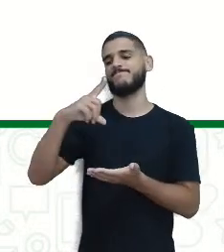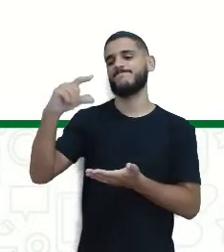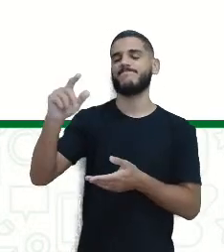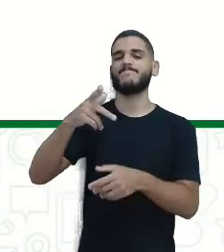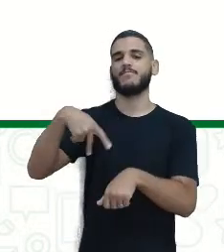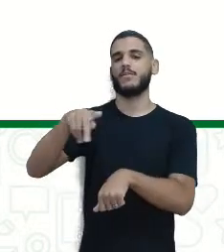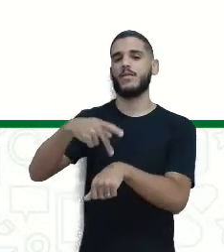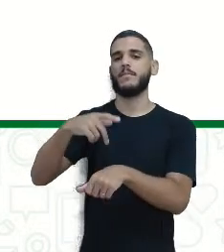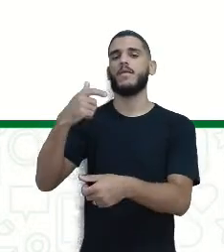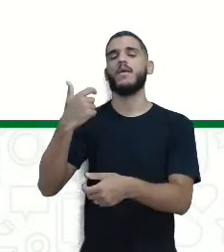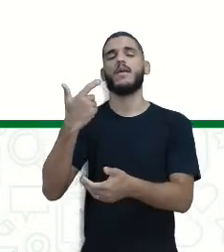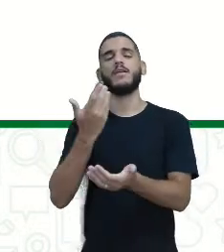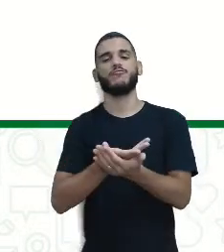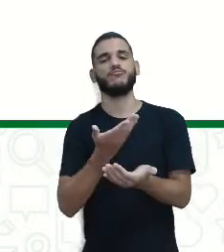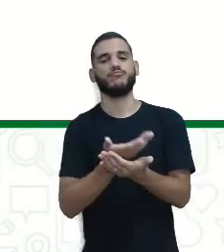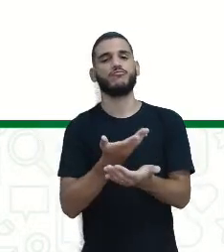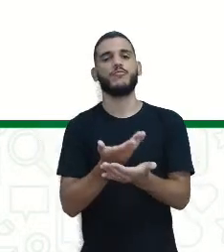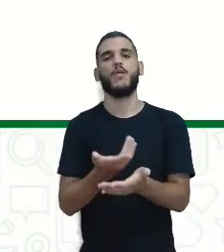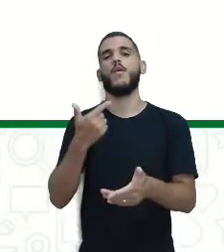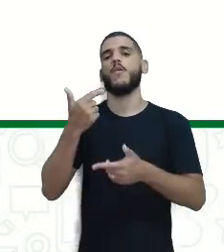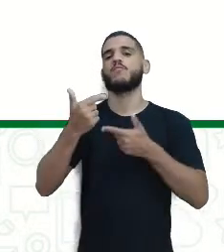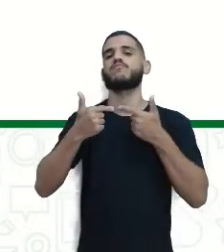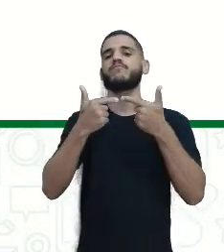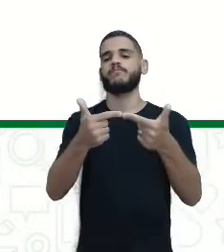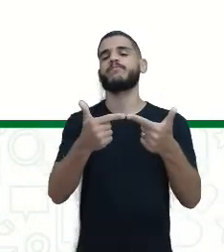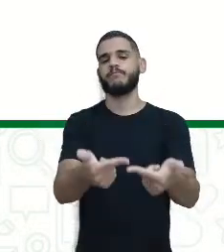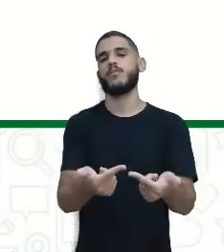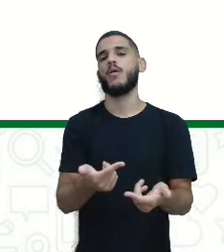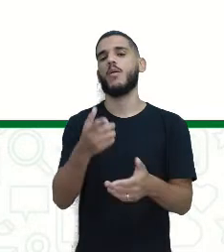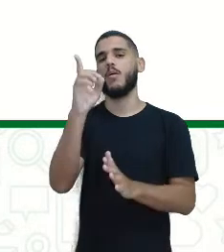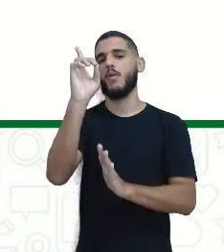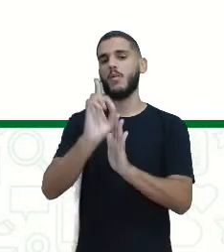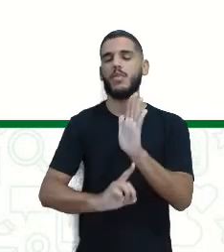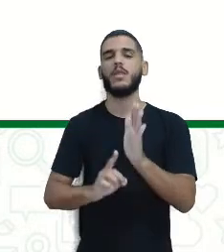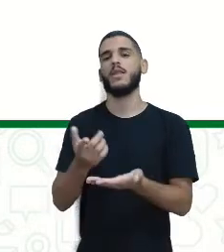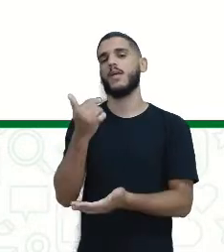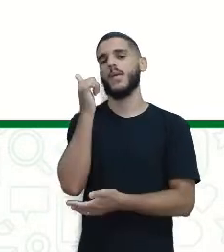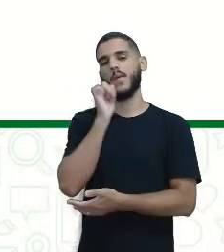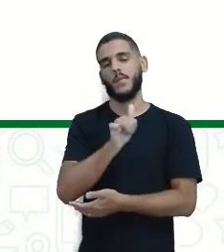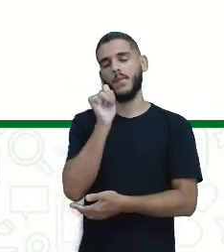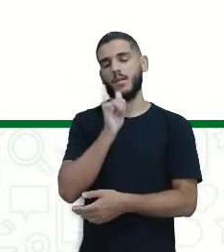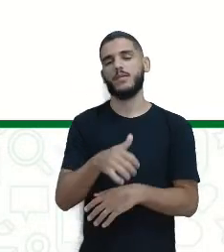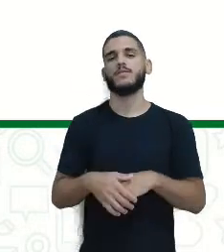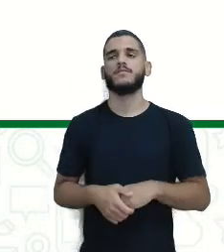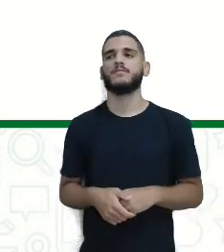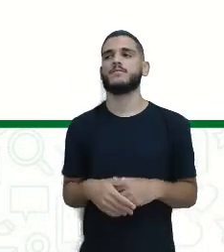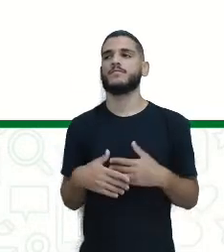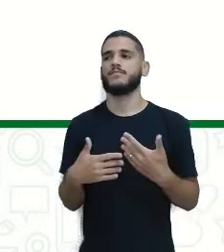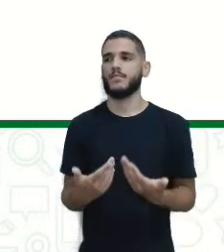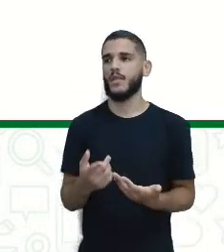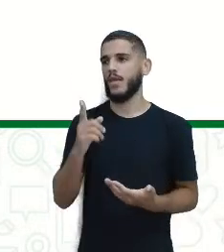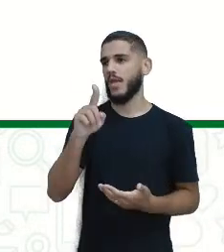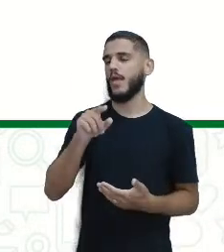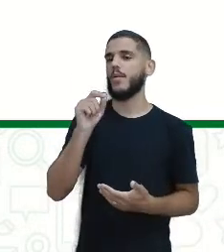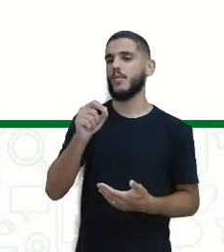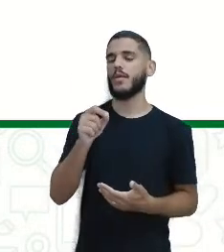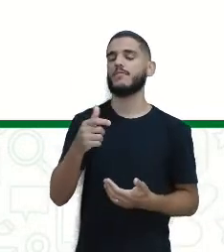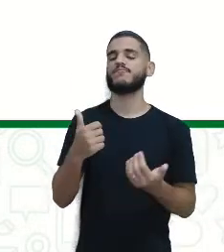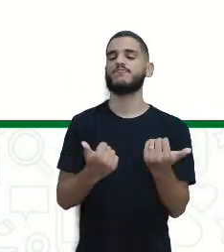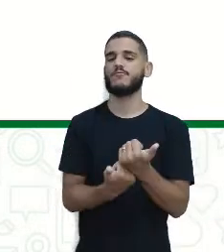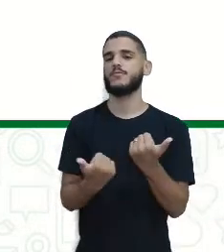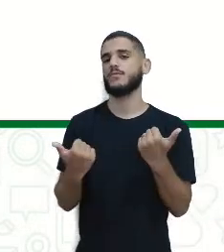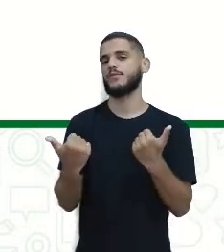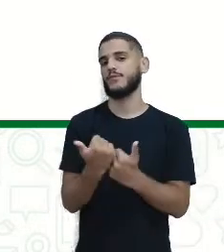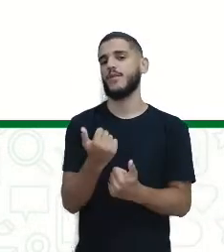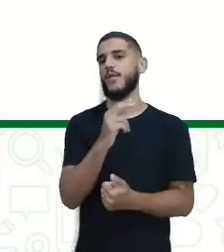ela estudou, ela lutou pelos direitos das mulheres. É uma